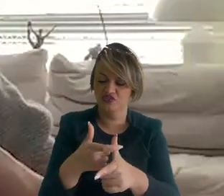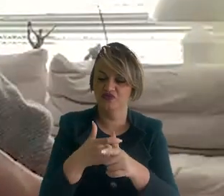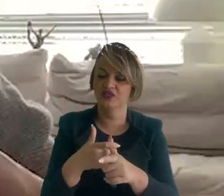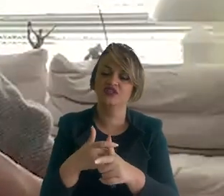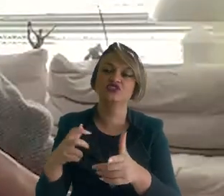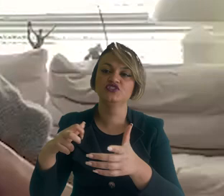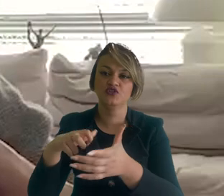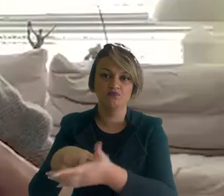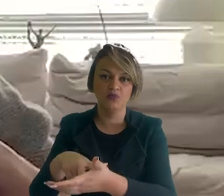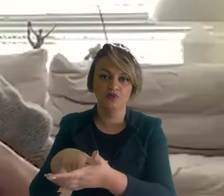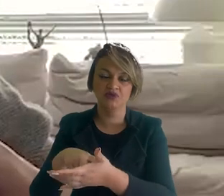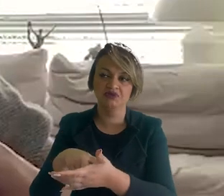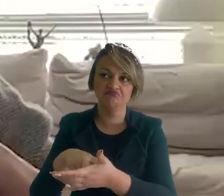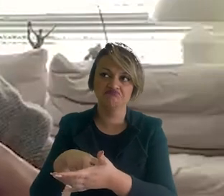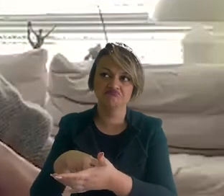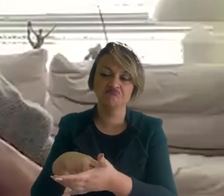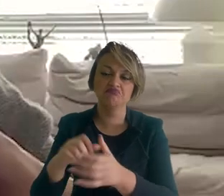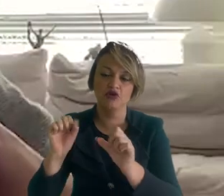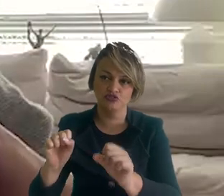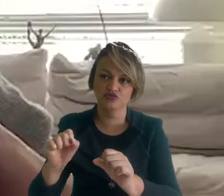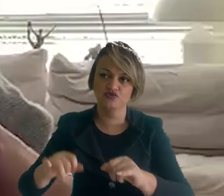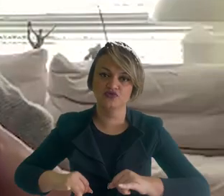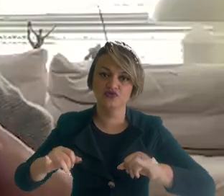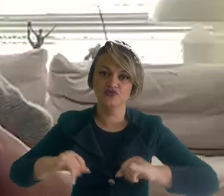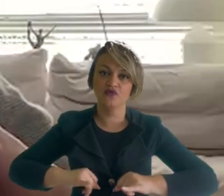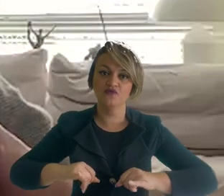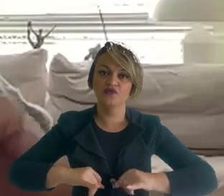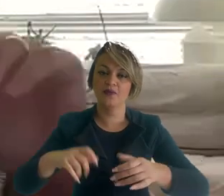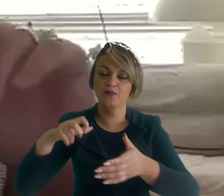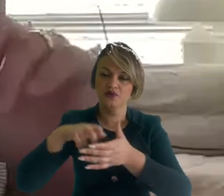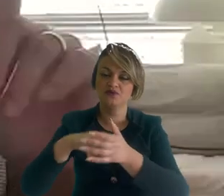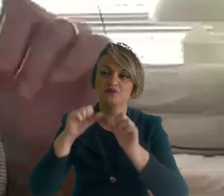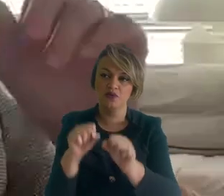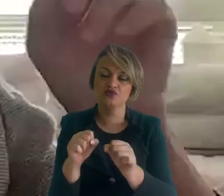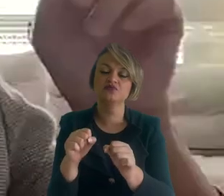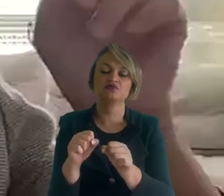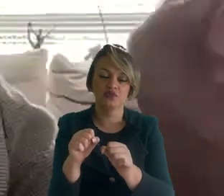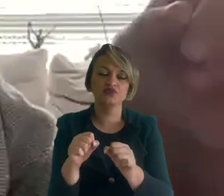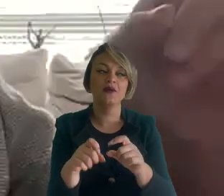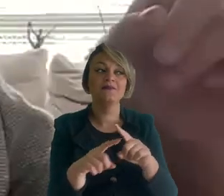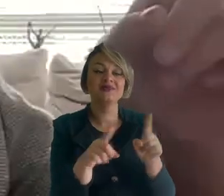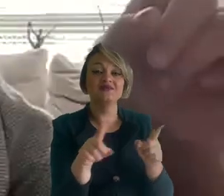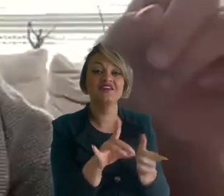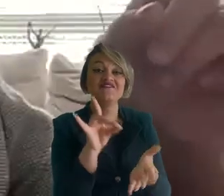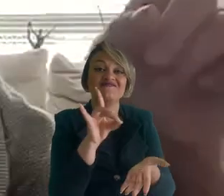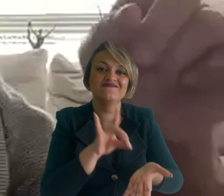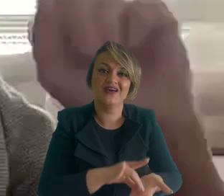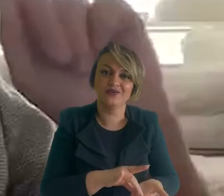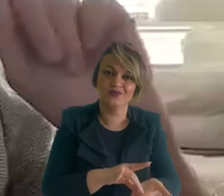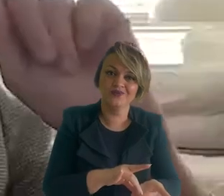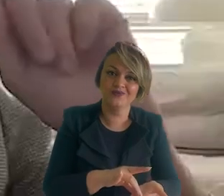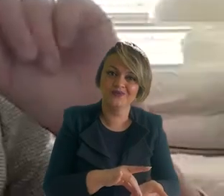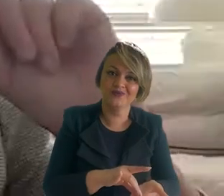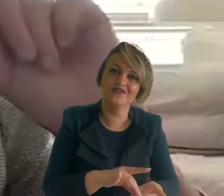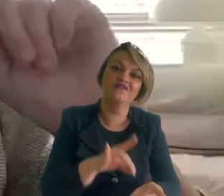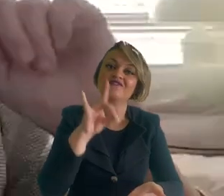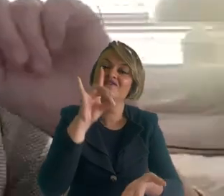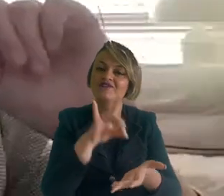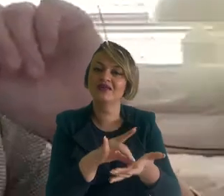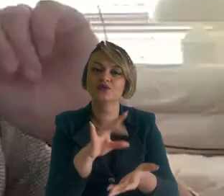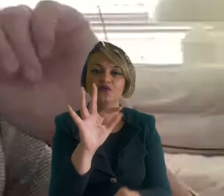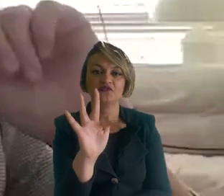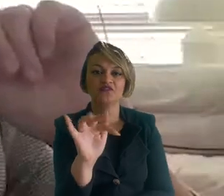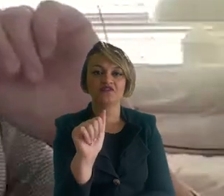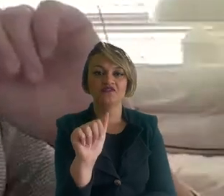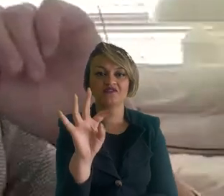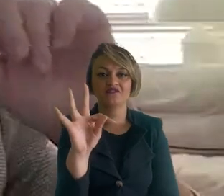por fatos bem está a palavra no Código do Consumidor o fato